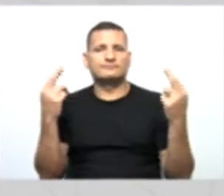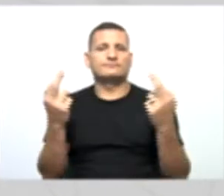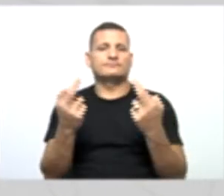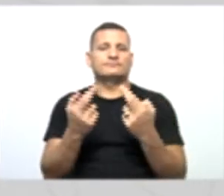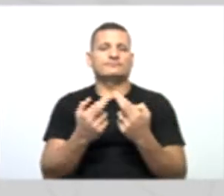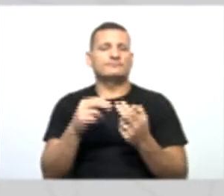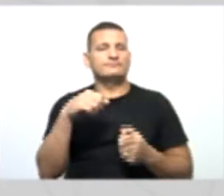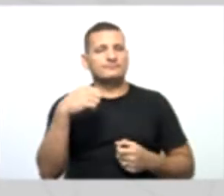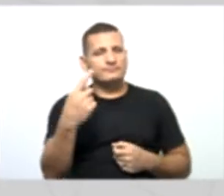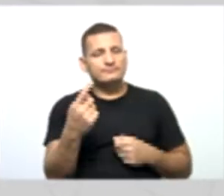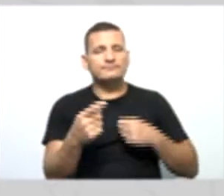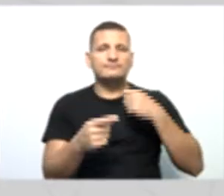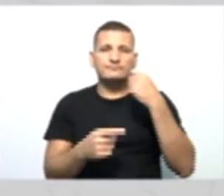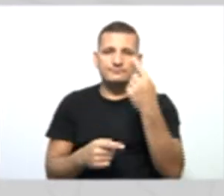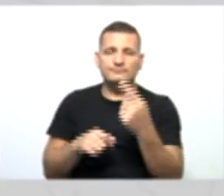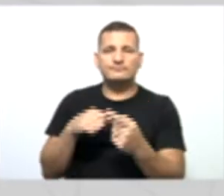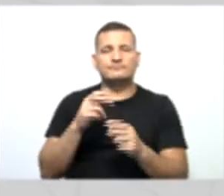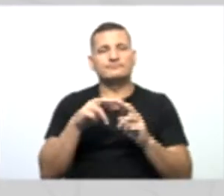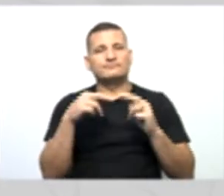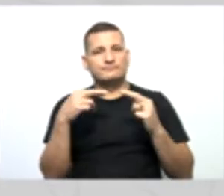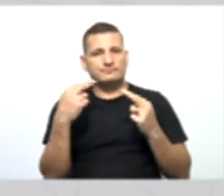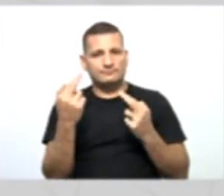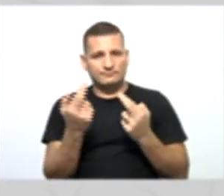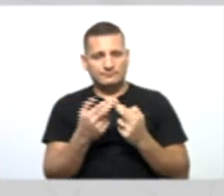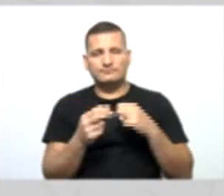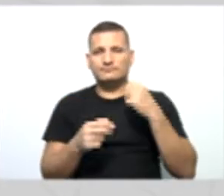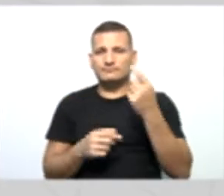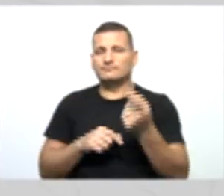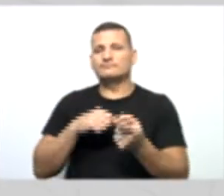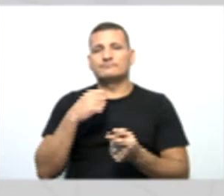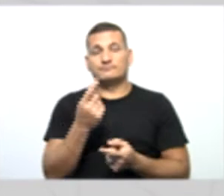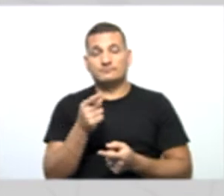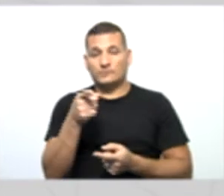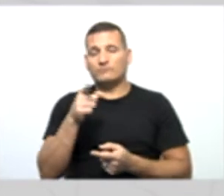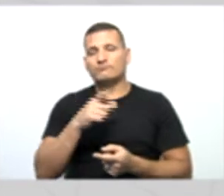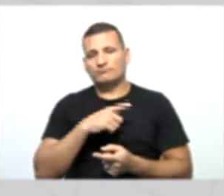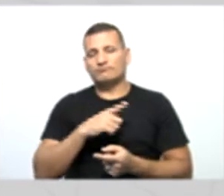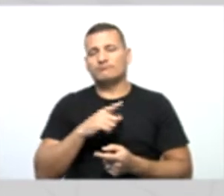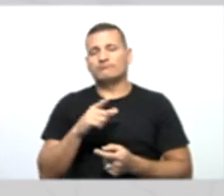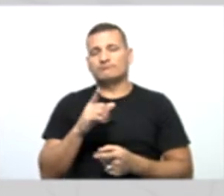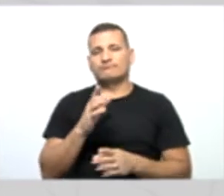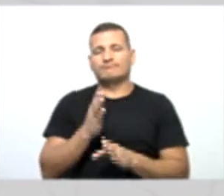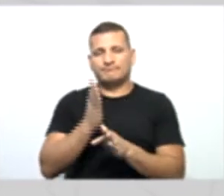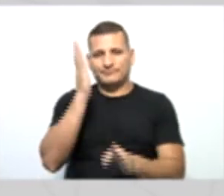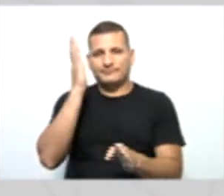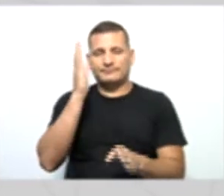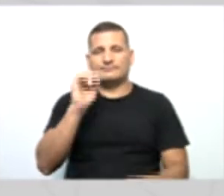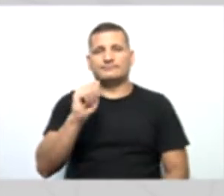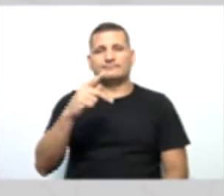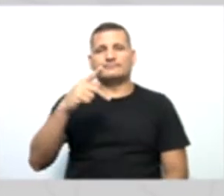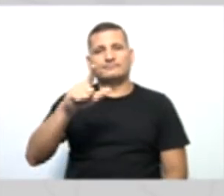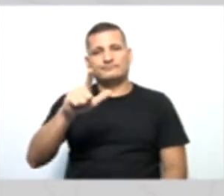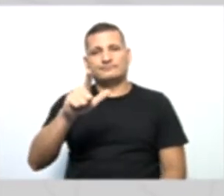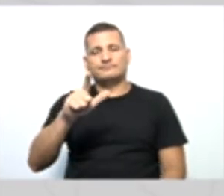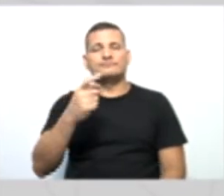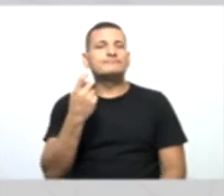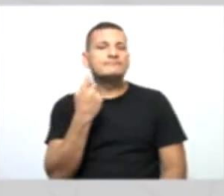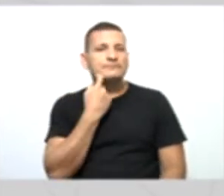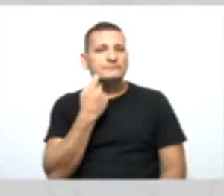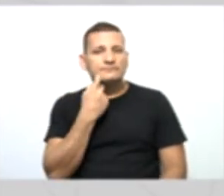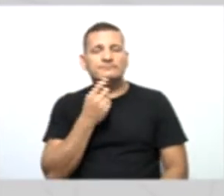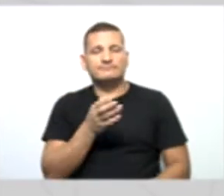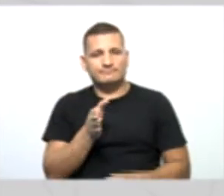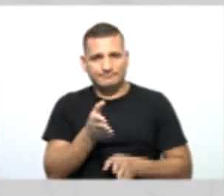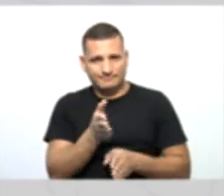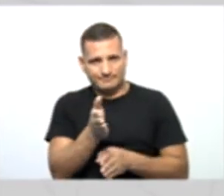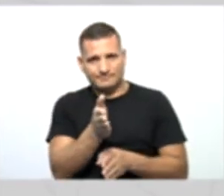essa governança, e ali então está configurado o APL da piscicultura.